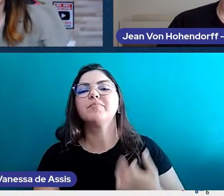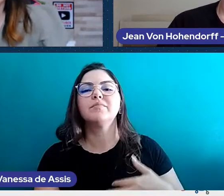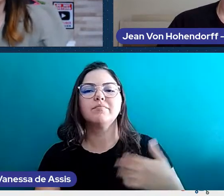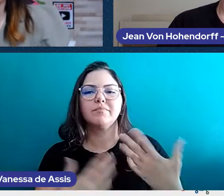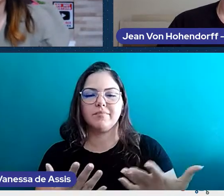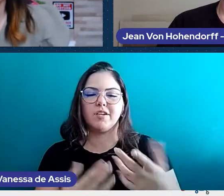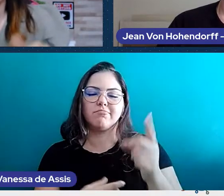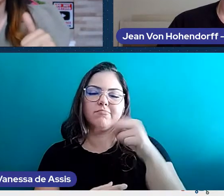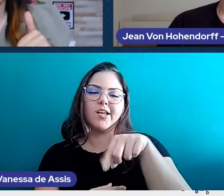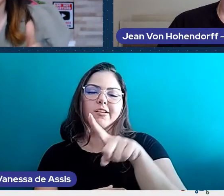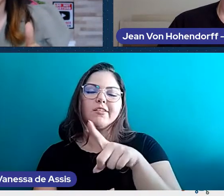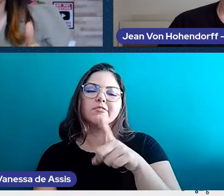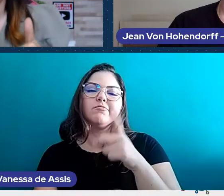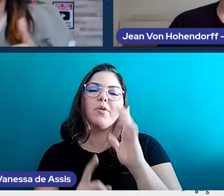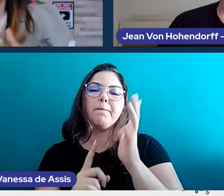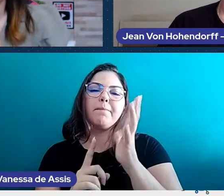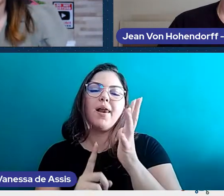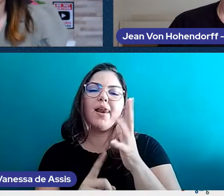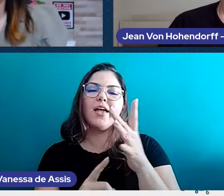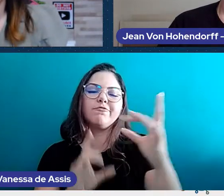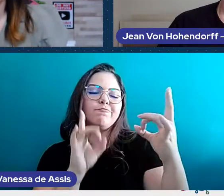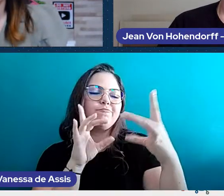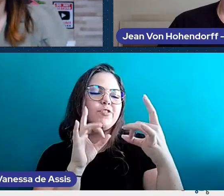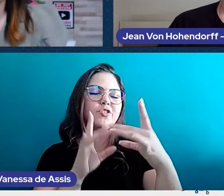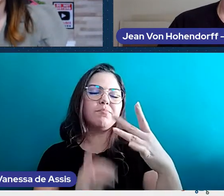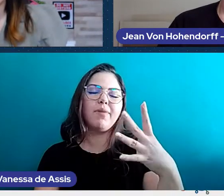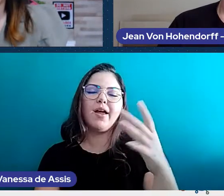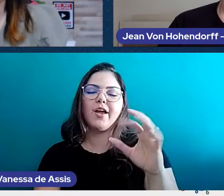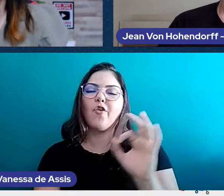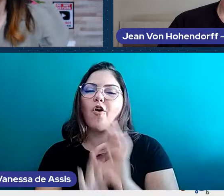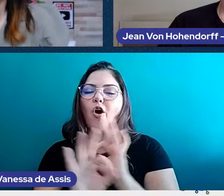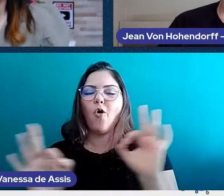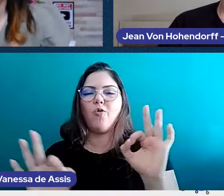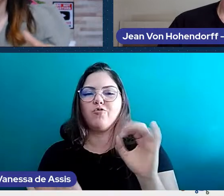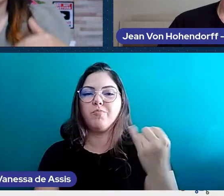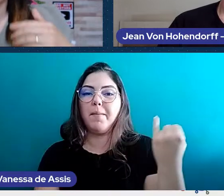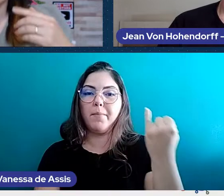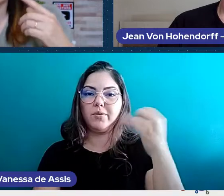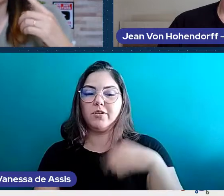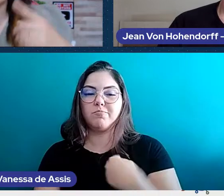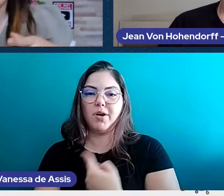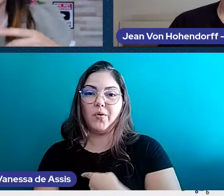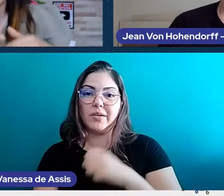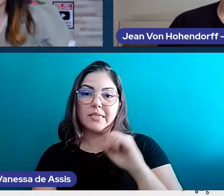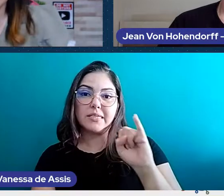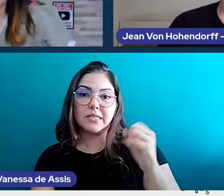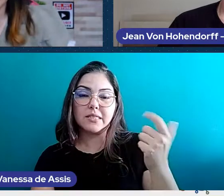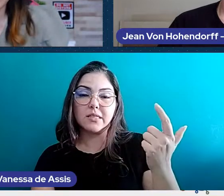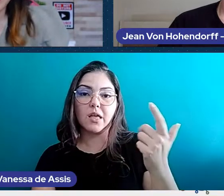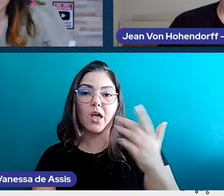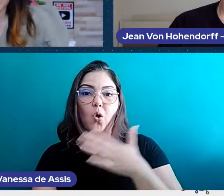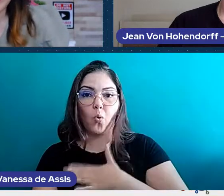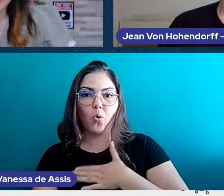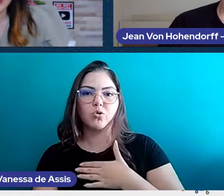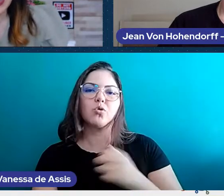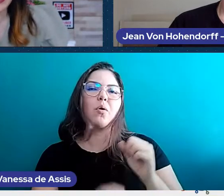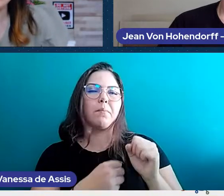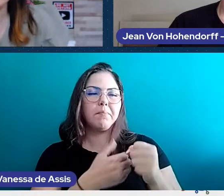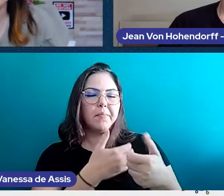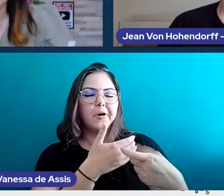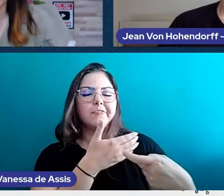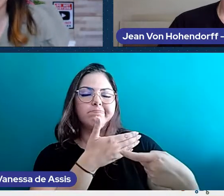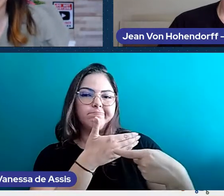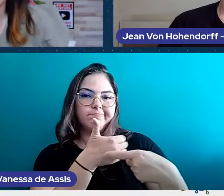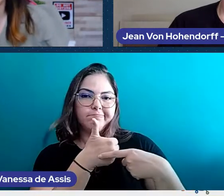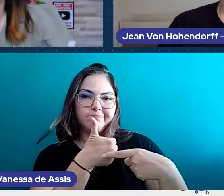para nós. Também, se gostou, dê seu like, se inscreva no canal. Lembrando que essa é a sétima edição da SNPC,